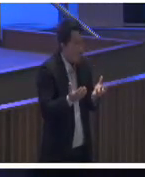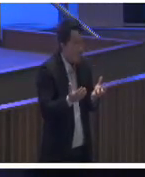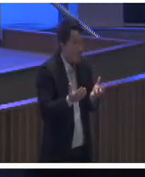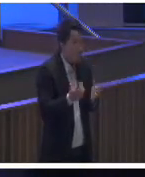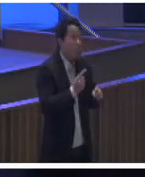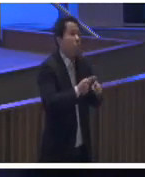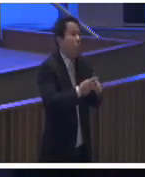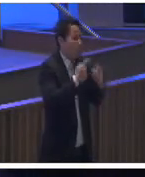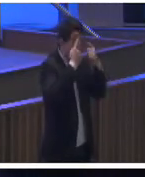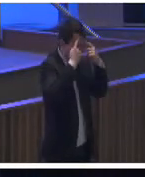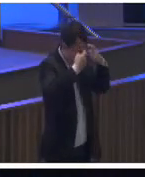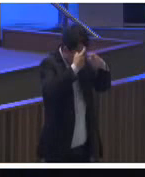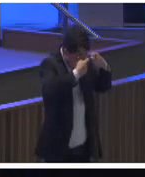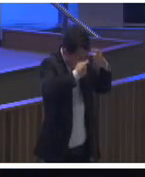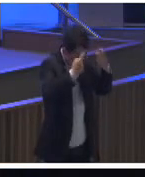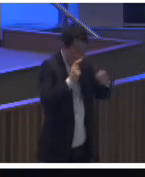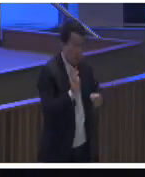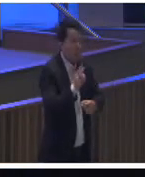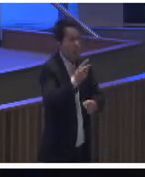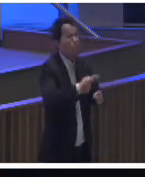e ficam arraigados,